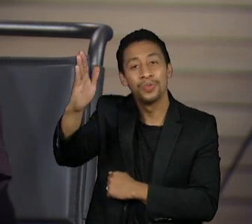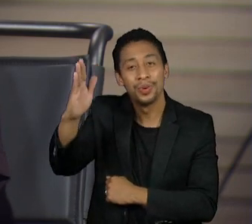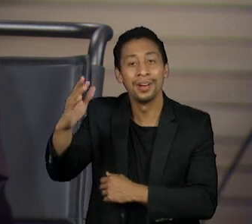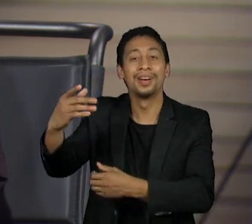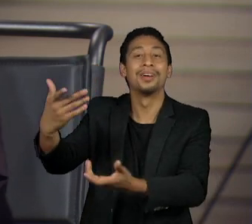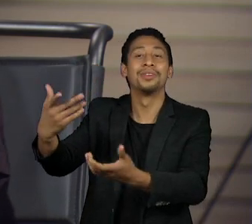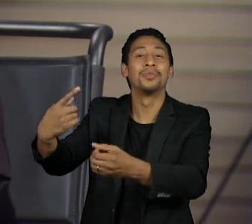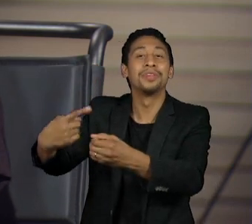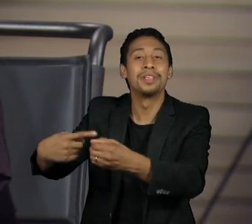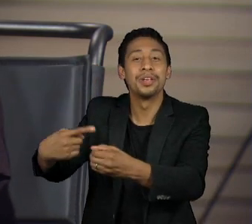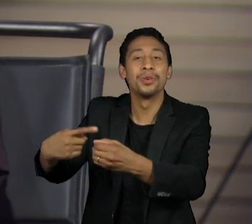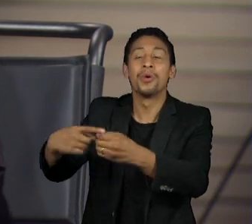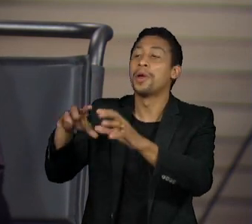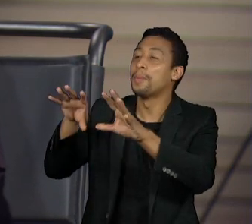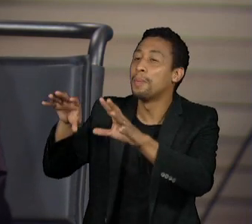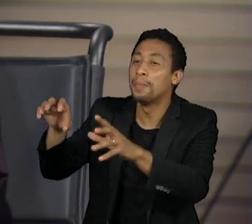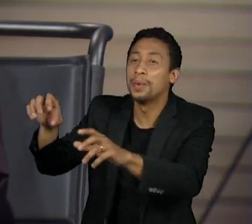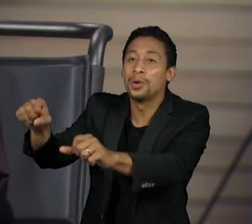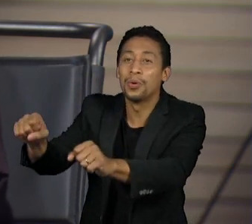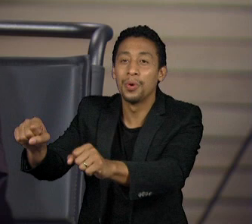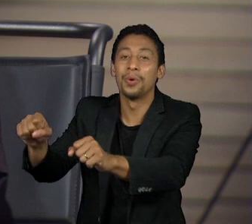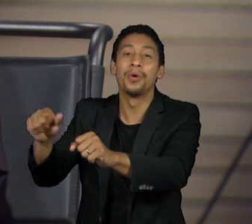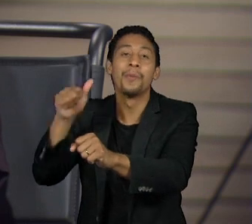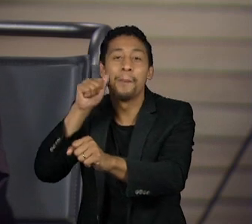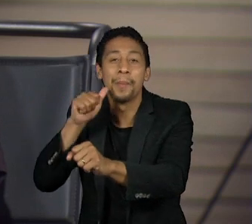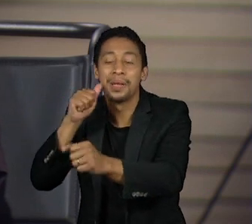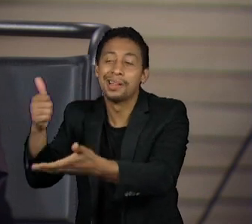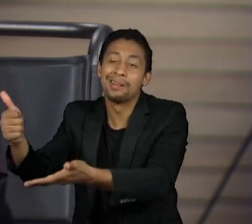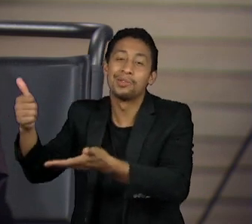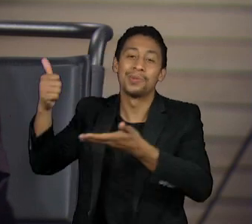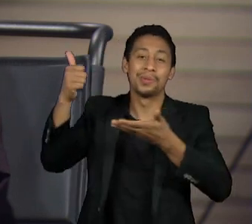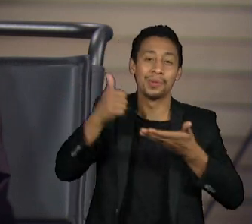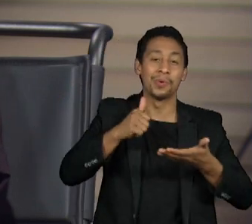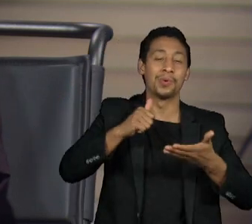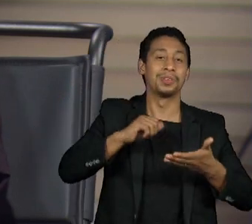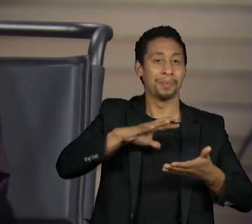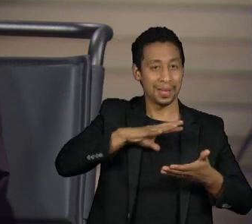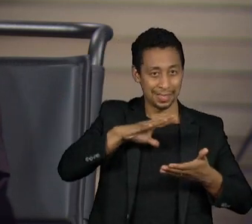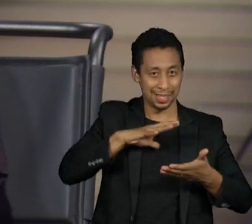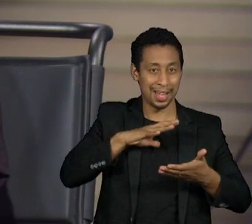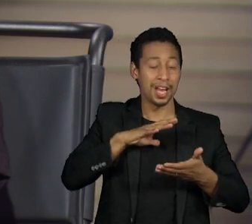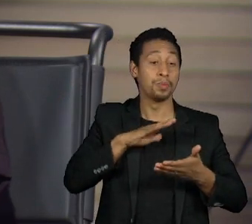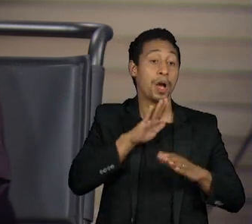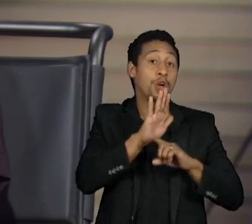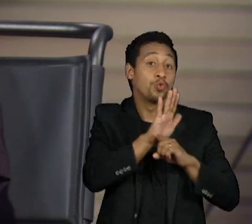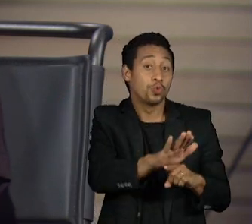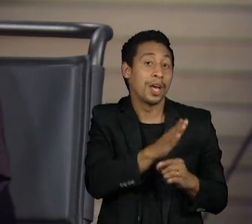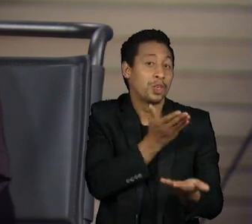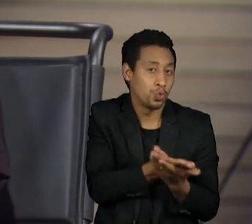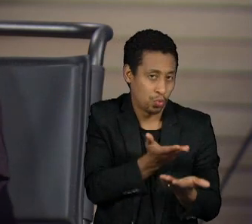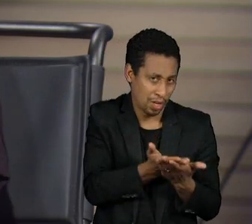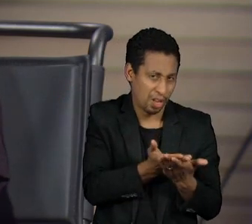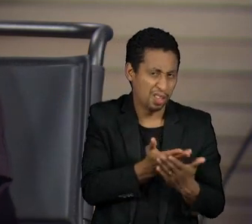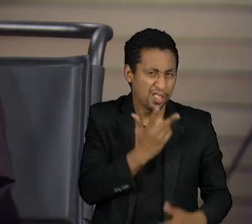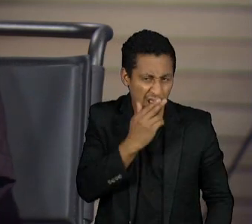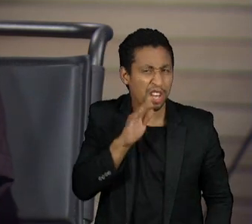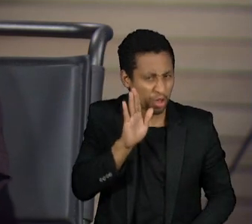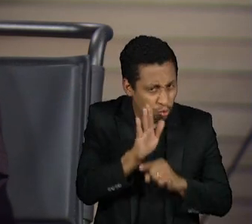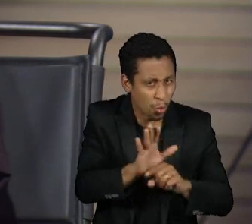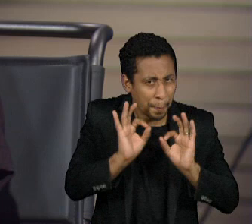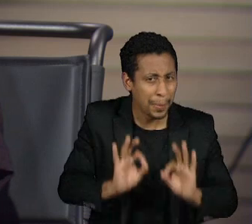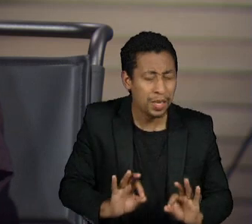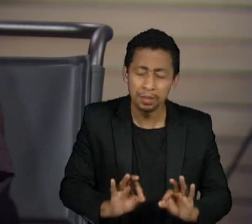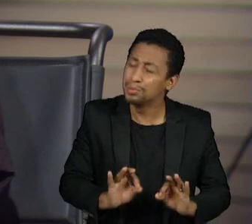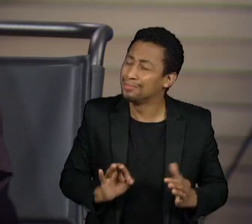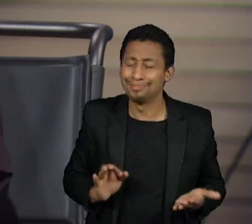para criar, para ajudar a estudar? E será que essa menina estudou? Geralmente não. É uma criança que está naquela casa desenvolvendo